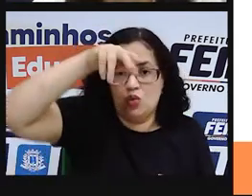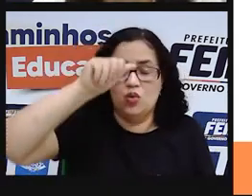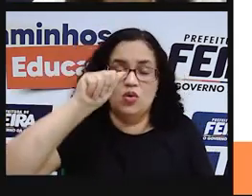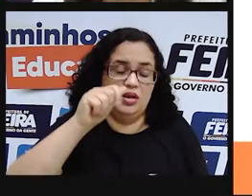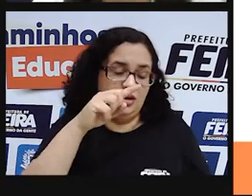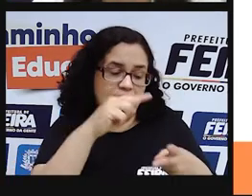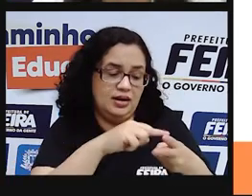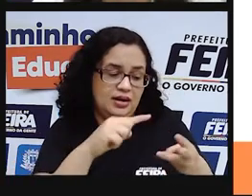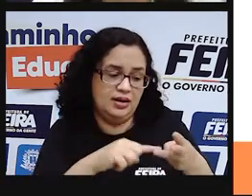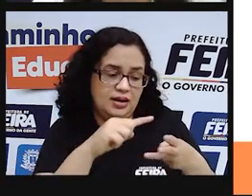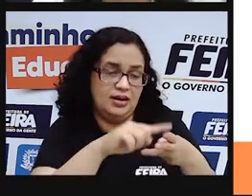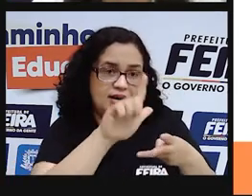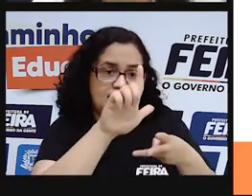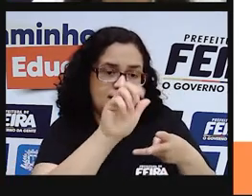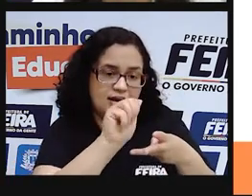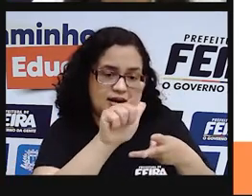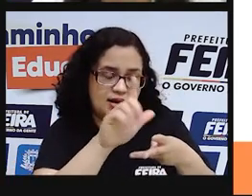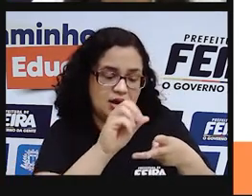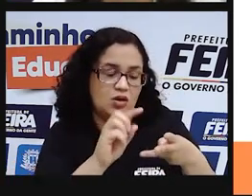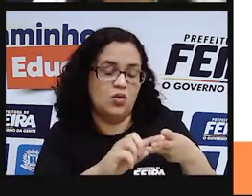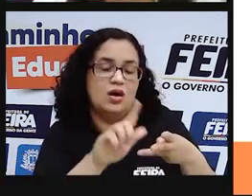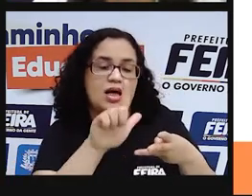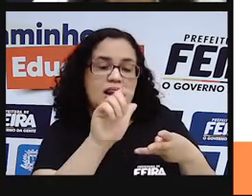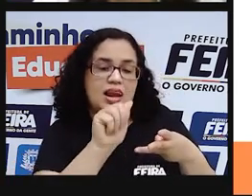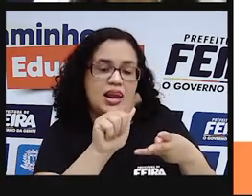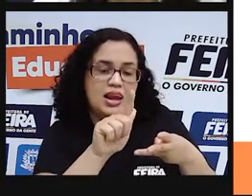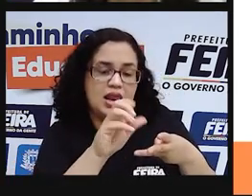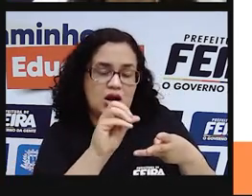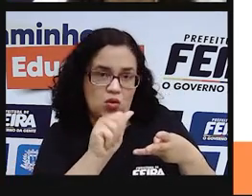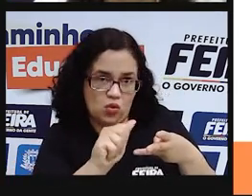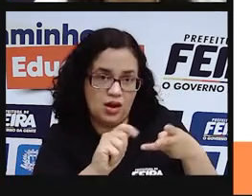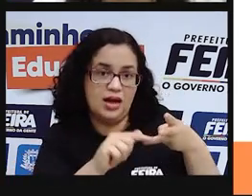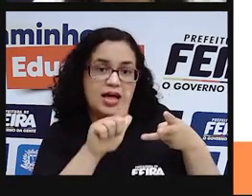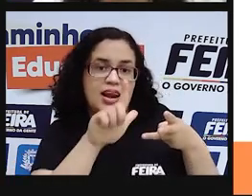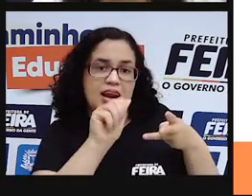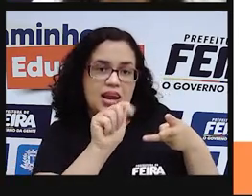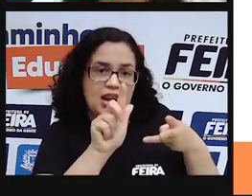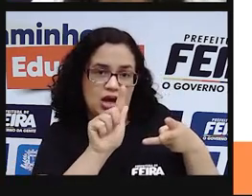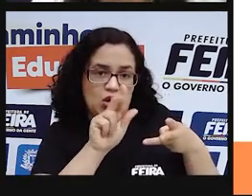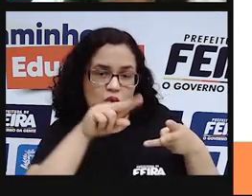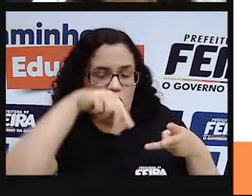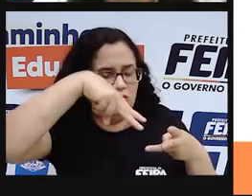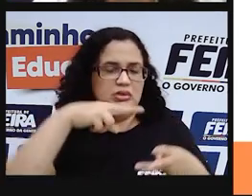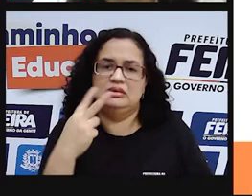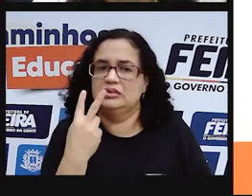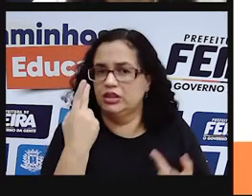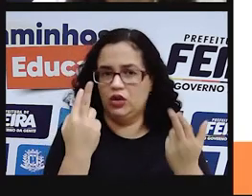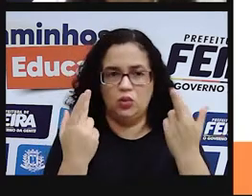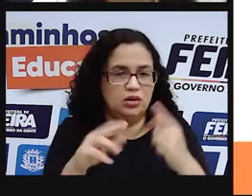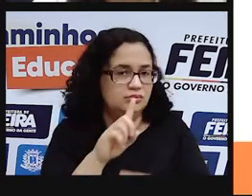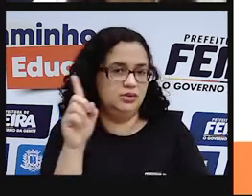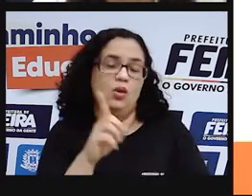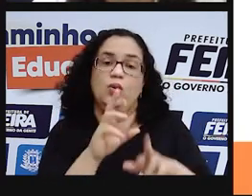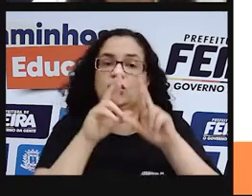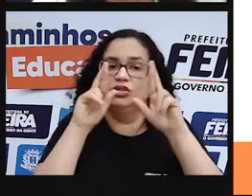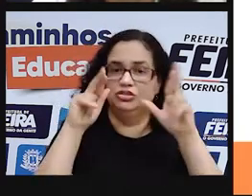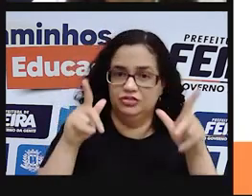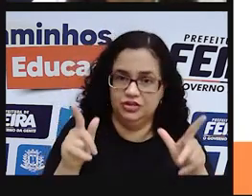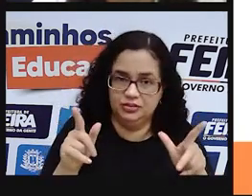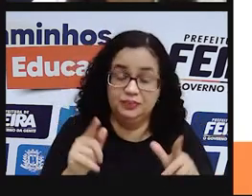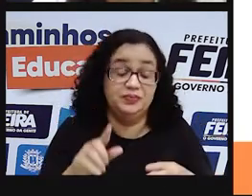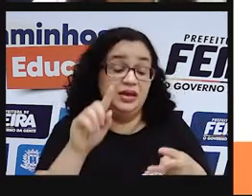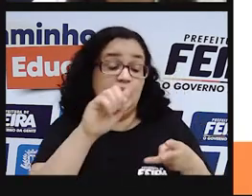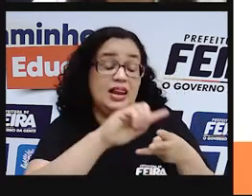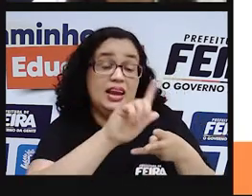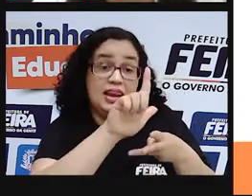que essas três definições correspondem a mesma coisa e a gente já viu que são diferentes